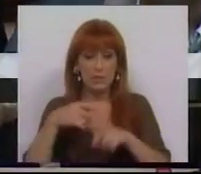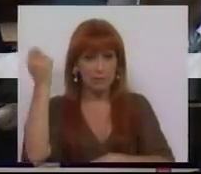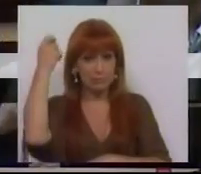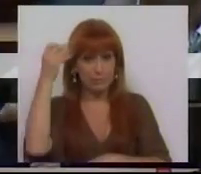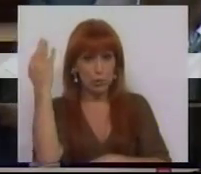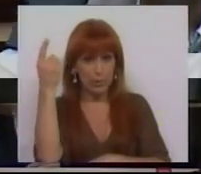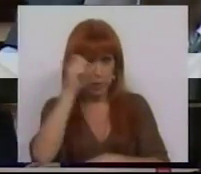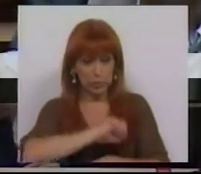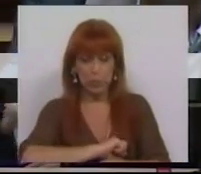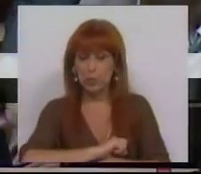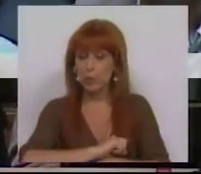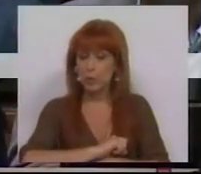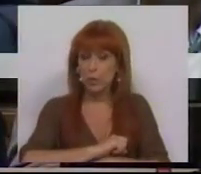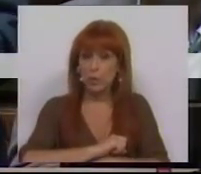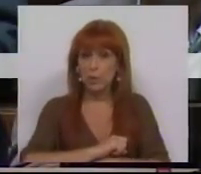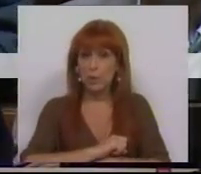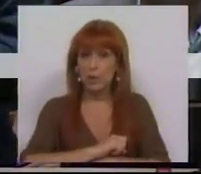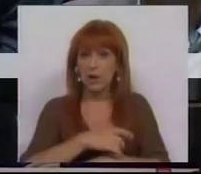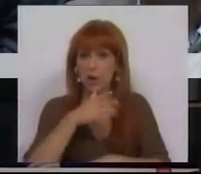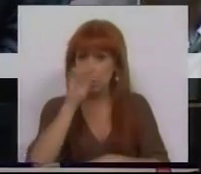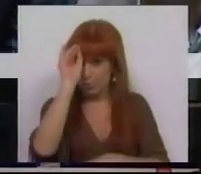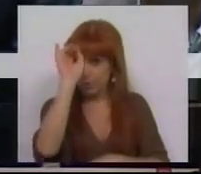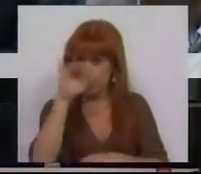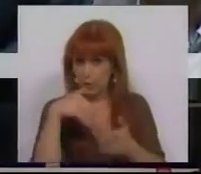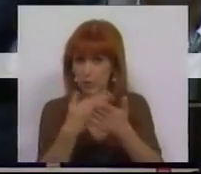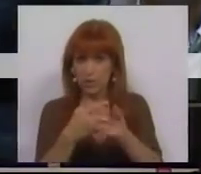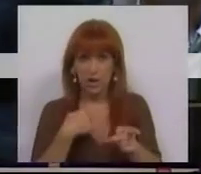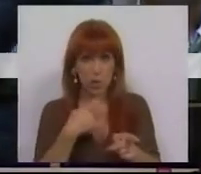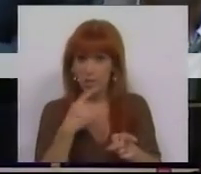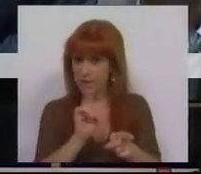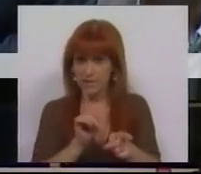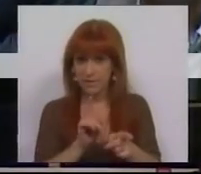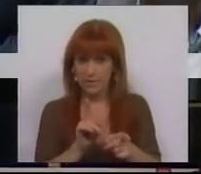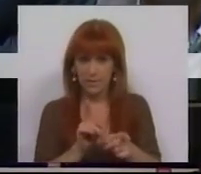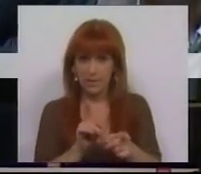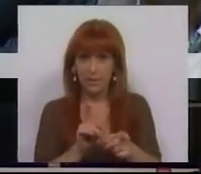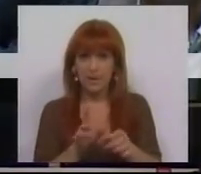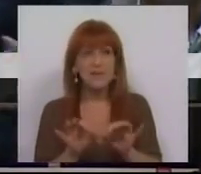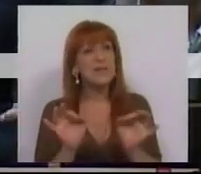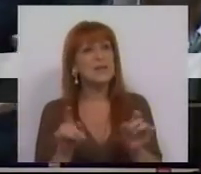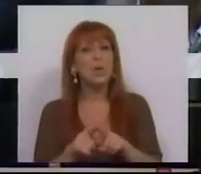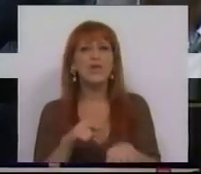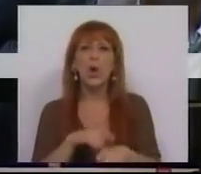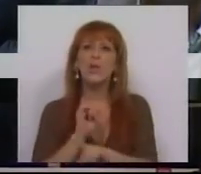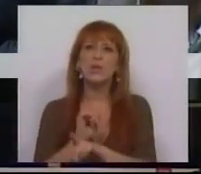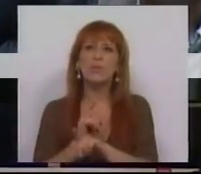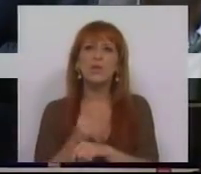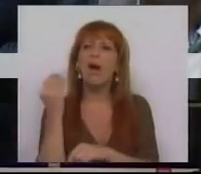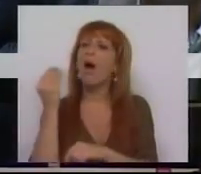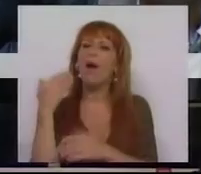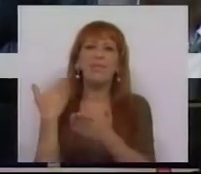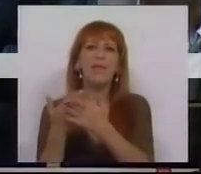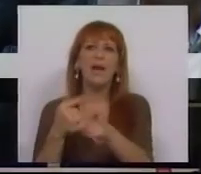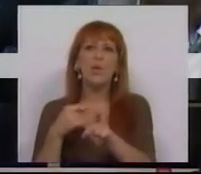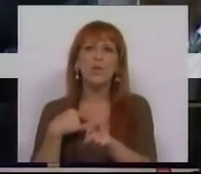de São João do Porto, eu dou-lhe o conselho de não dizer isso com, simultaneamente, o elogio que